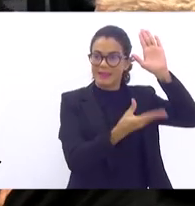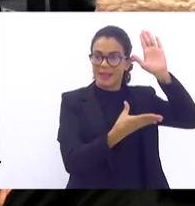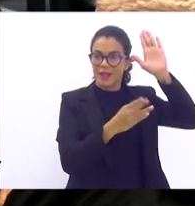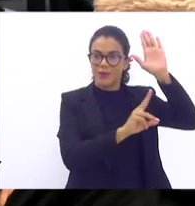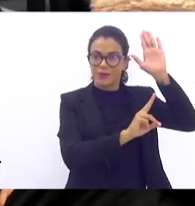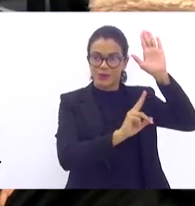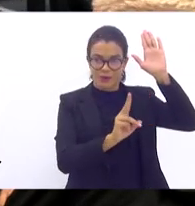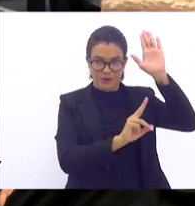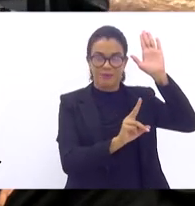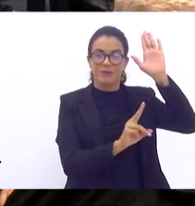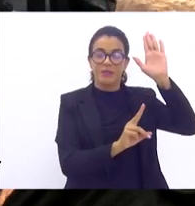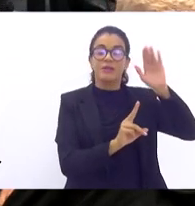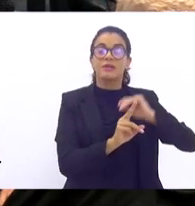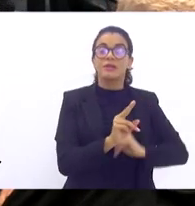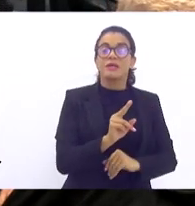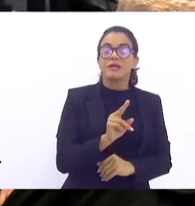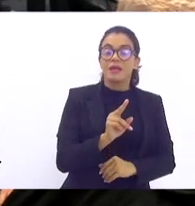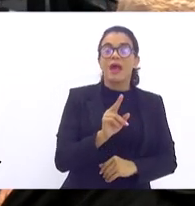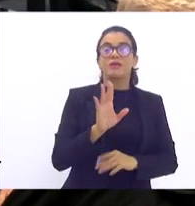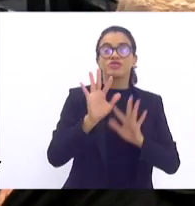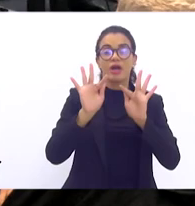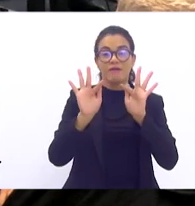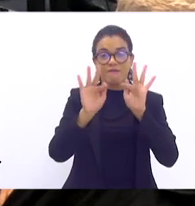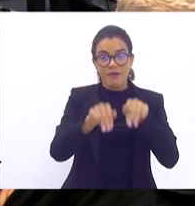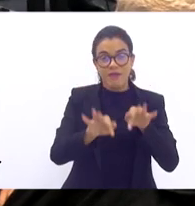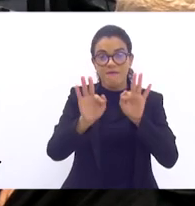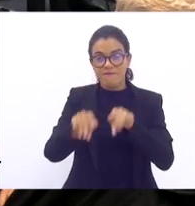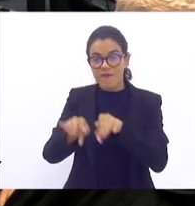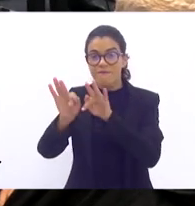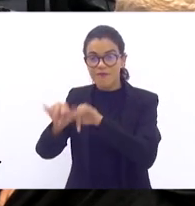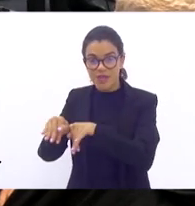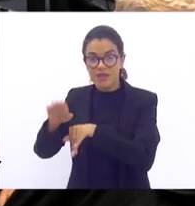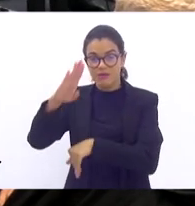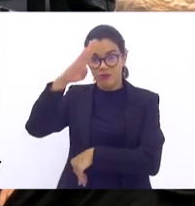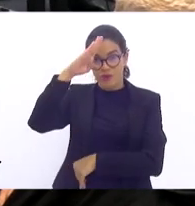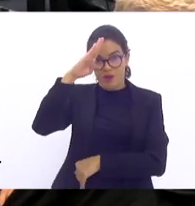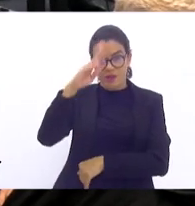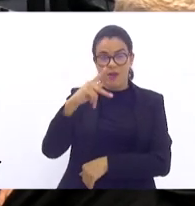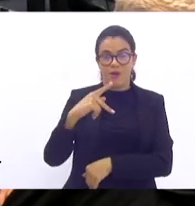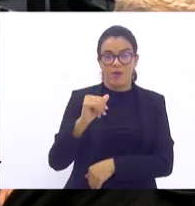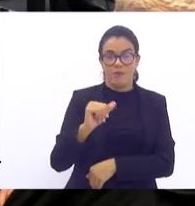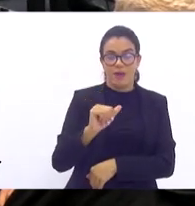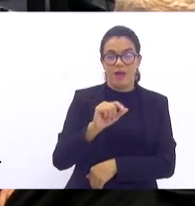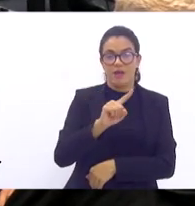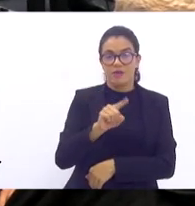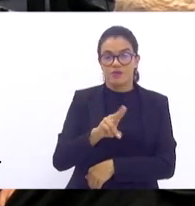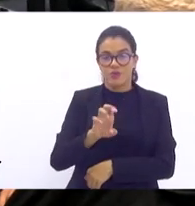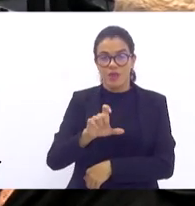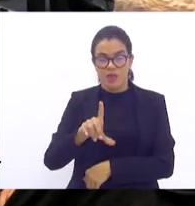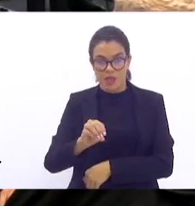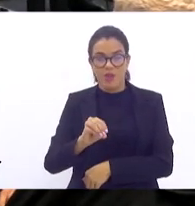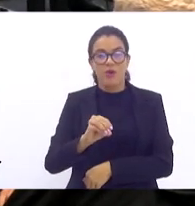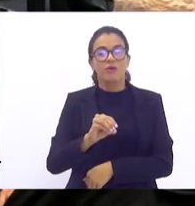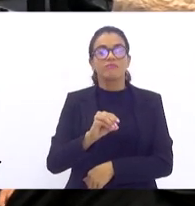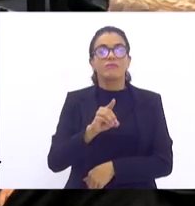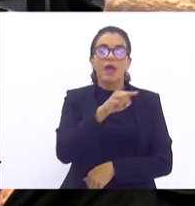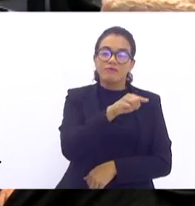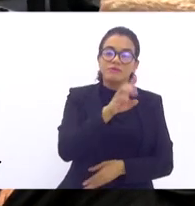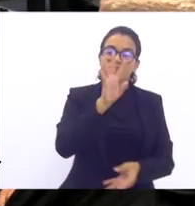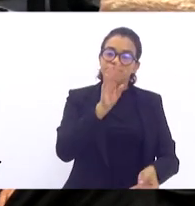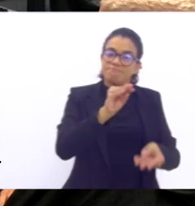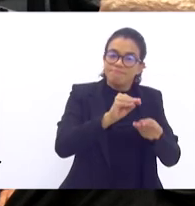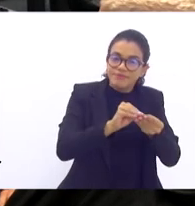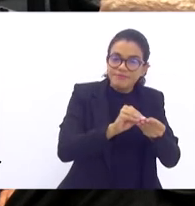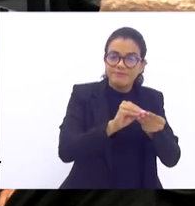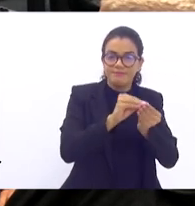tá E aí a gente depois da fala do General pasuelo a gente faz brevezinho vem até aqui ó na